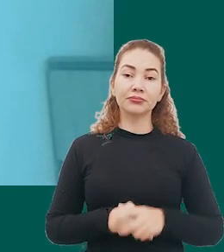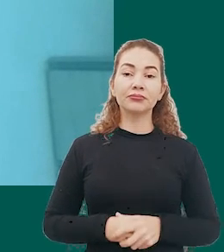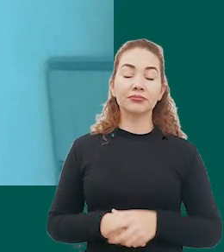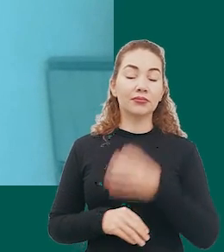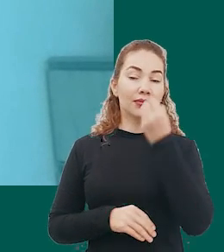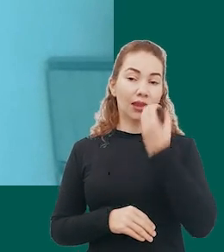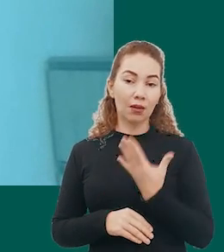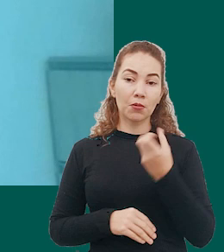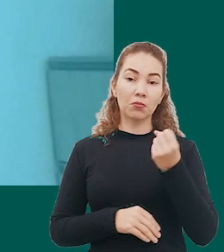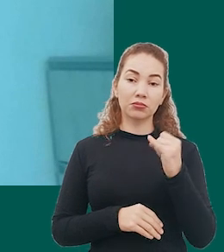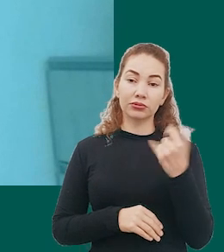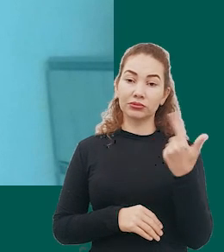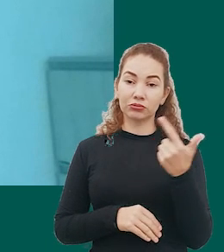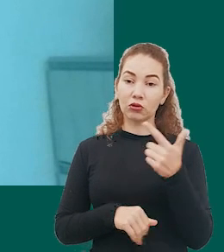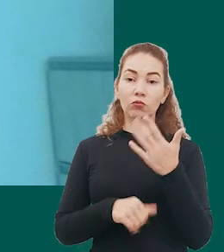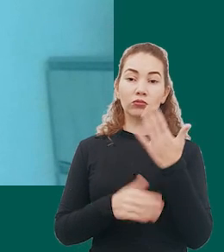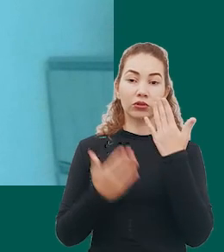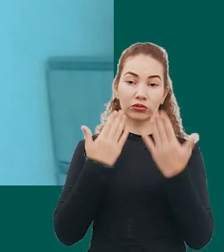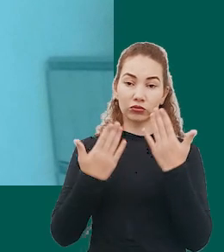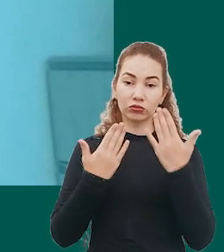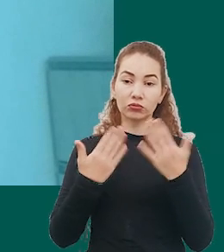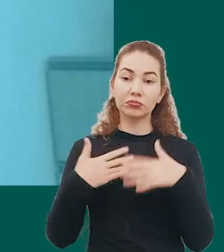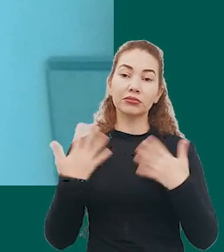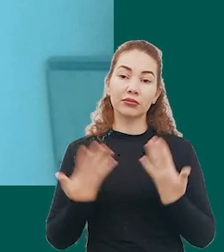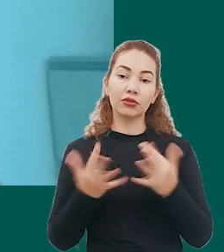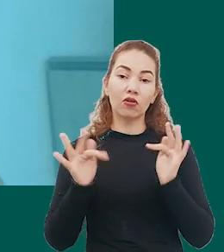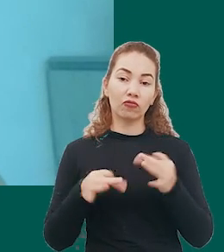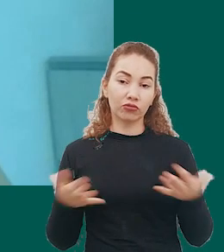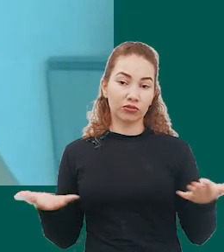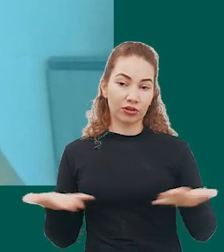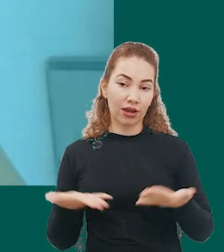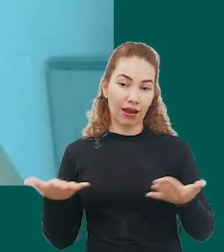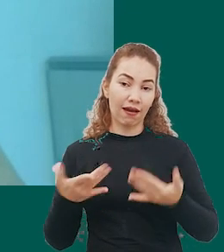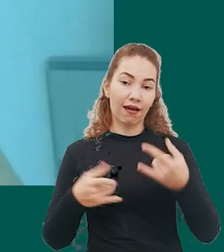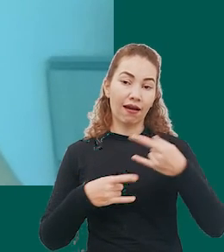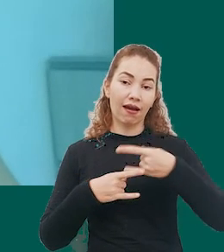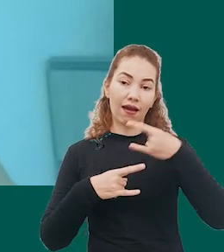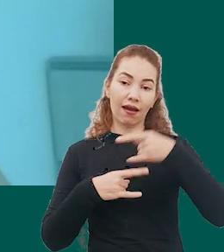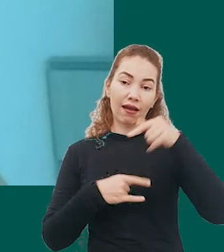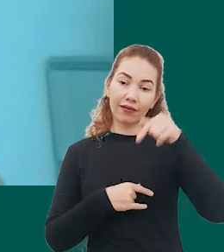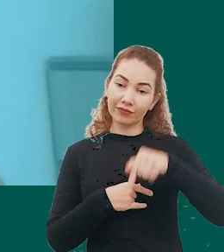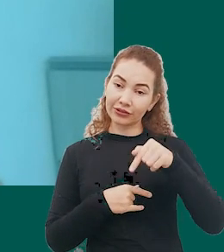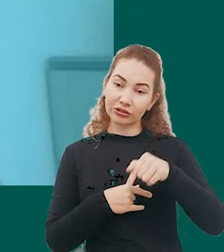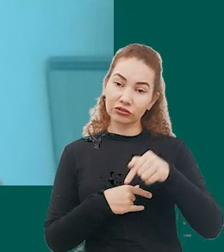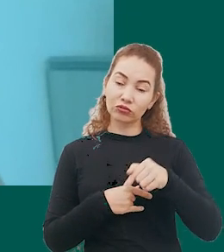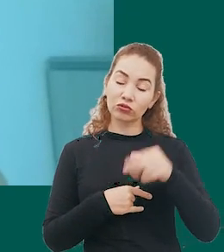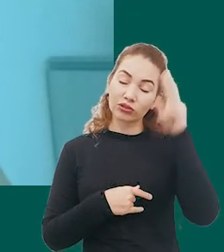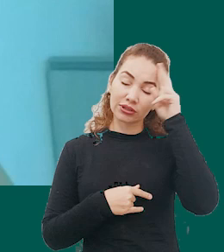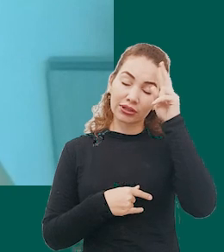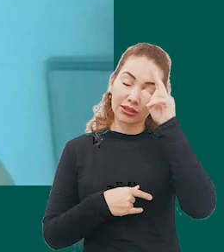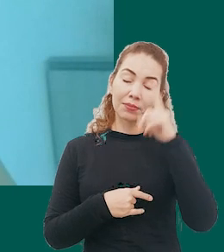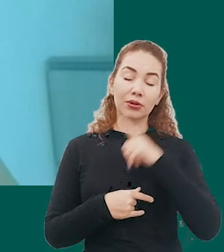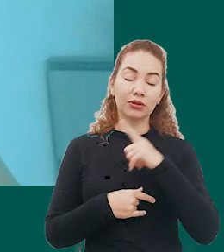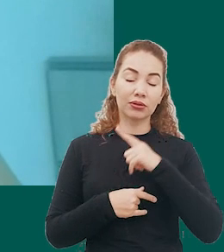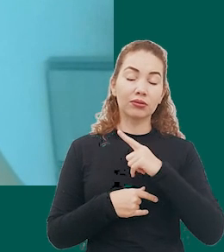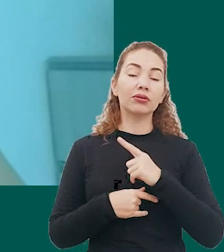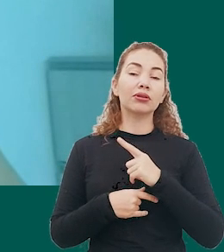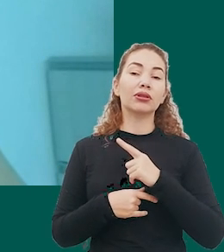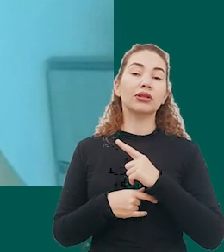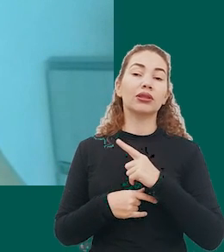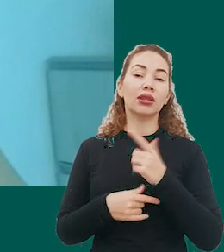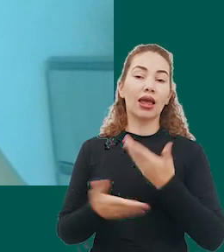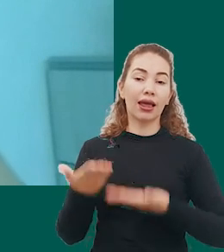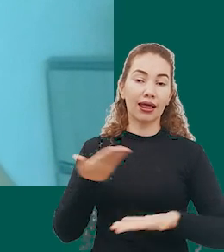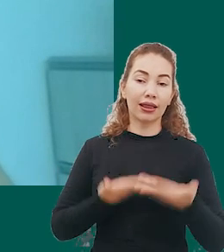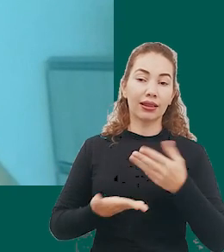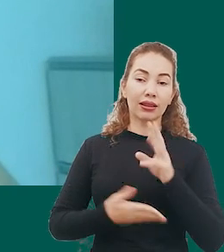Bom, pessoal, se não temos mais dúvidas, então encerro por aqui a nossa live de hoje. Lembrando que a gente está à disposição de vocês,